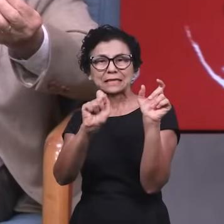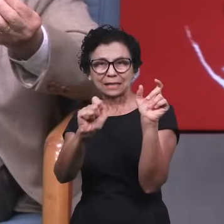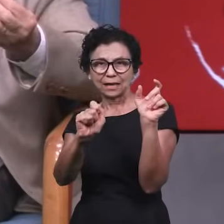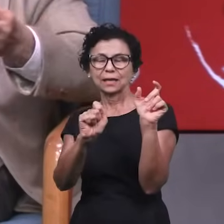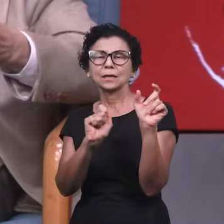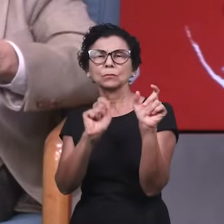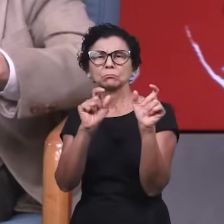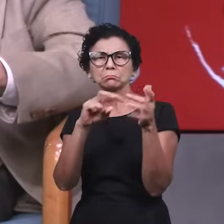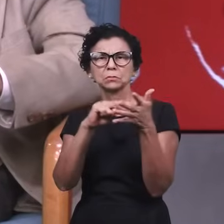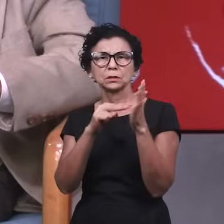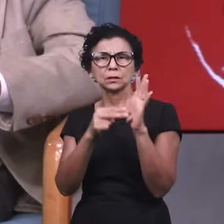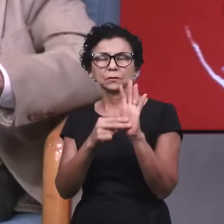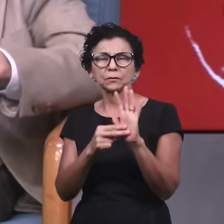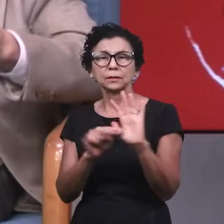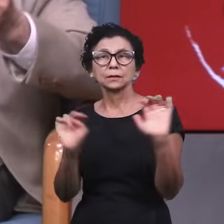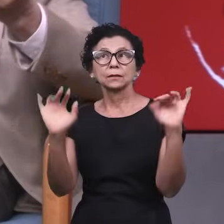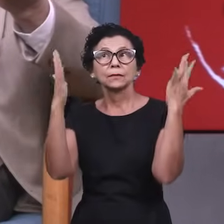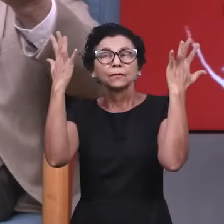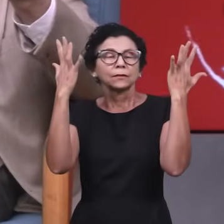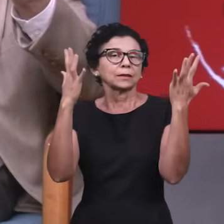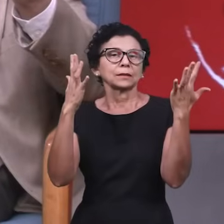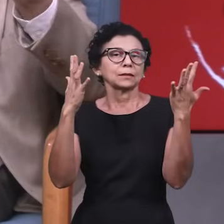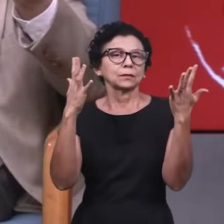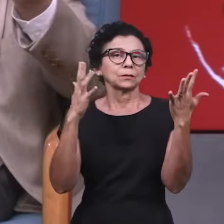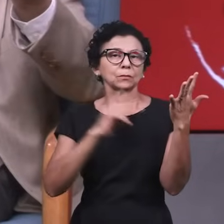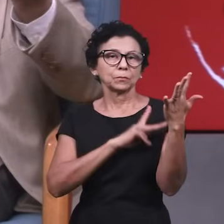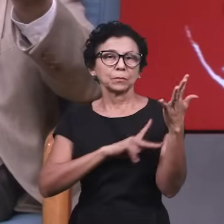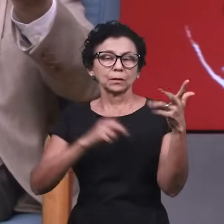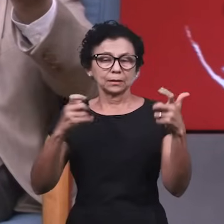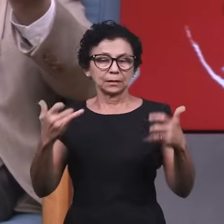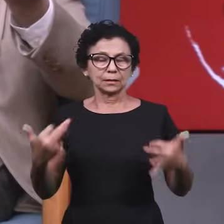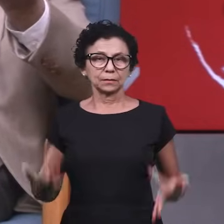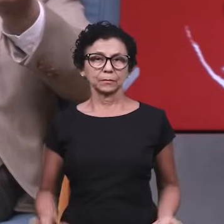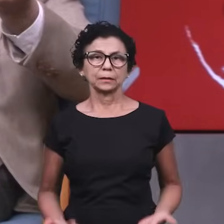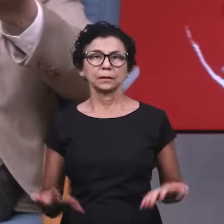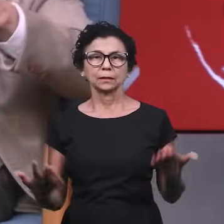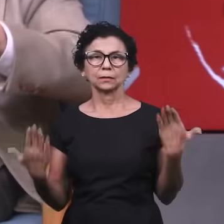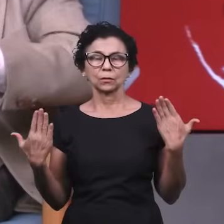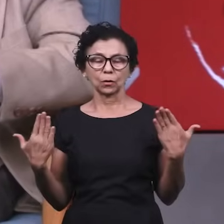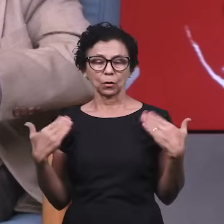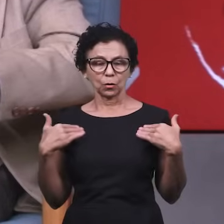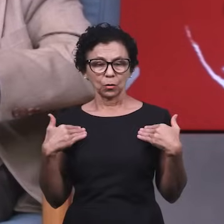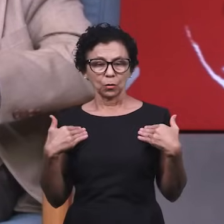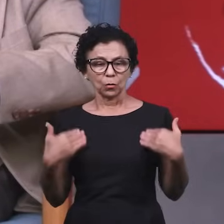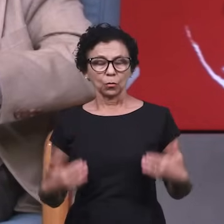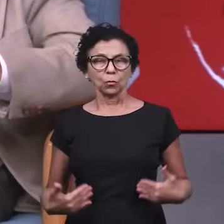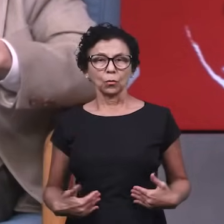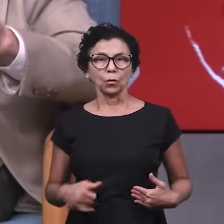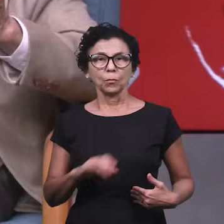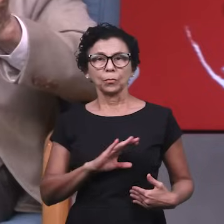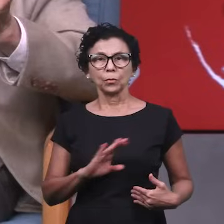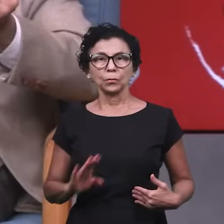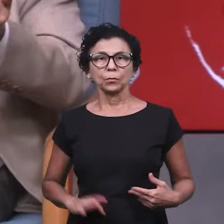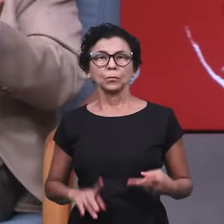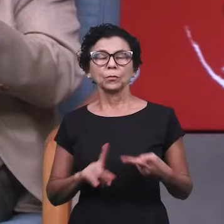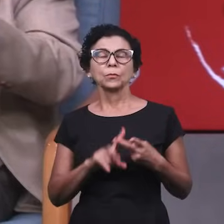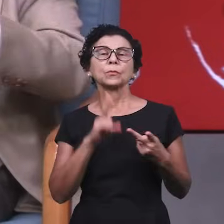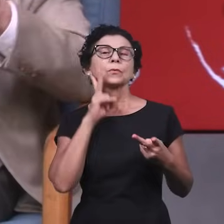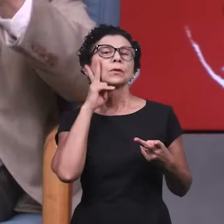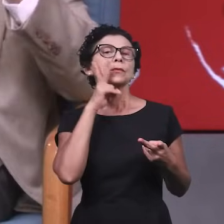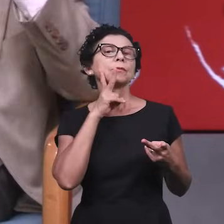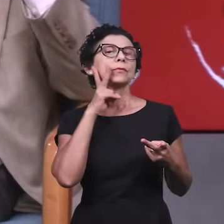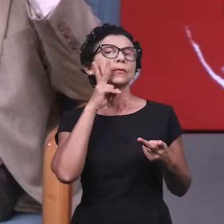da ceia. Quando ele descreve o corpo e o vinho, e quando ele,